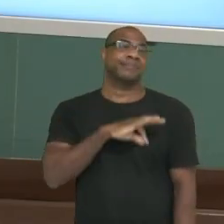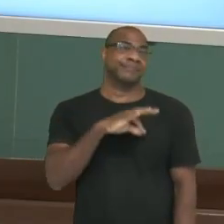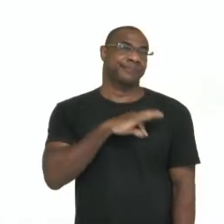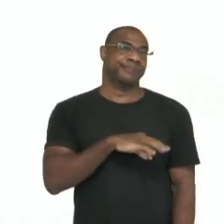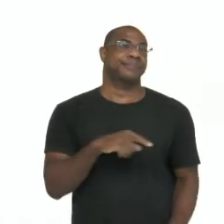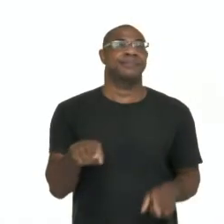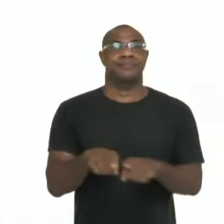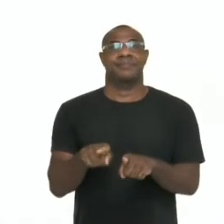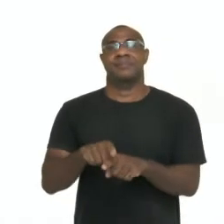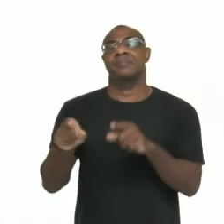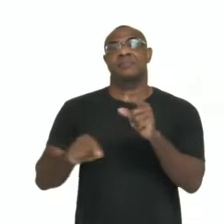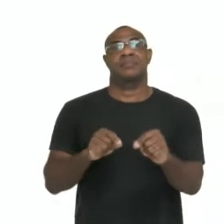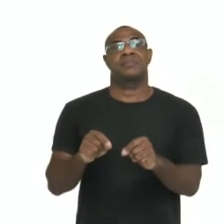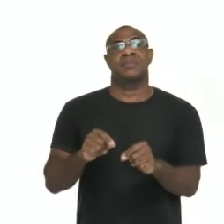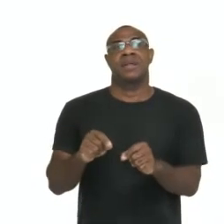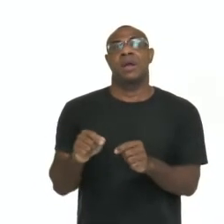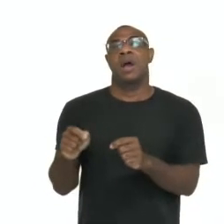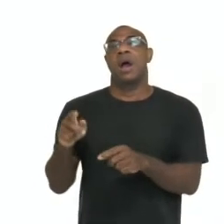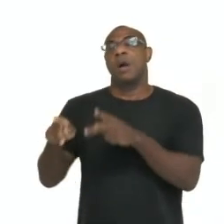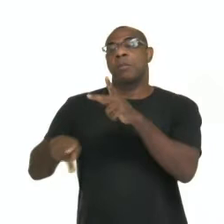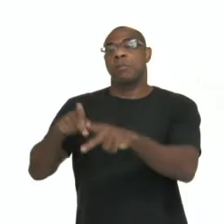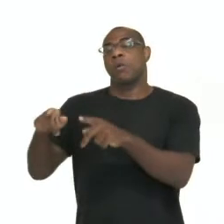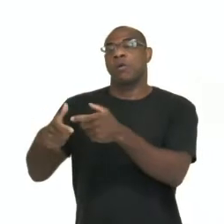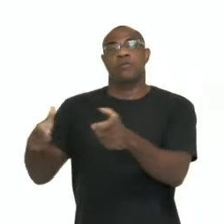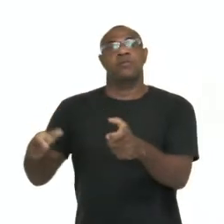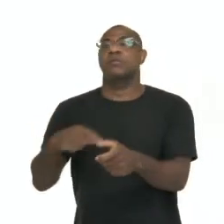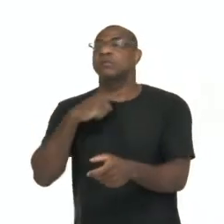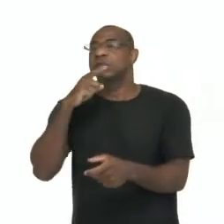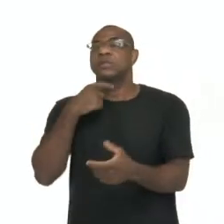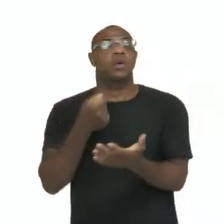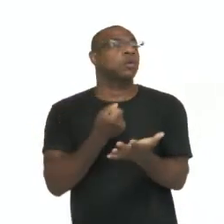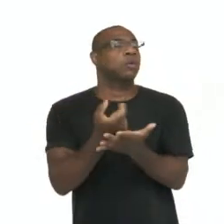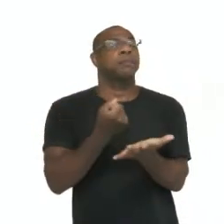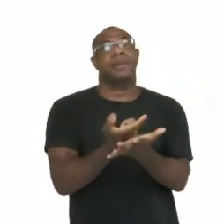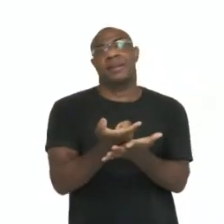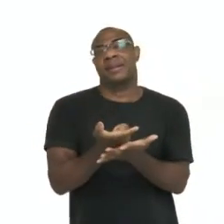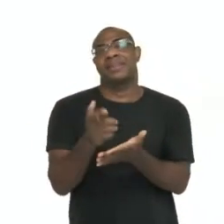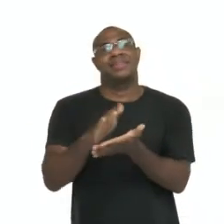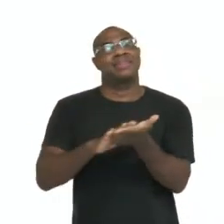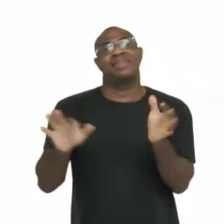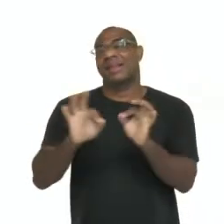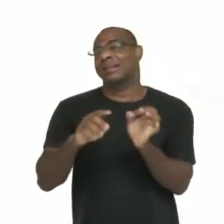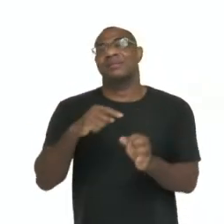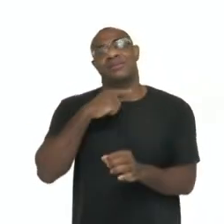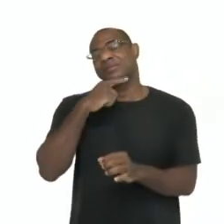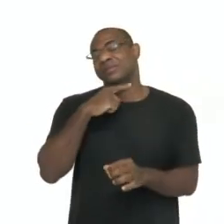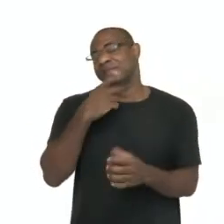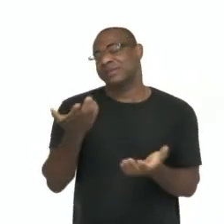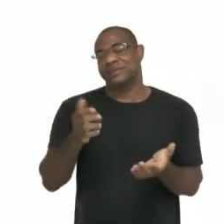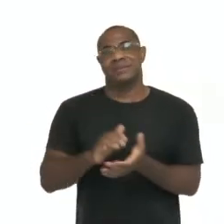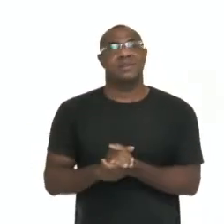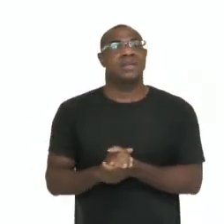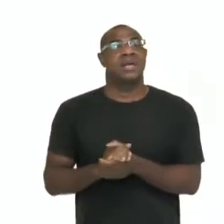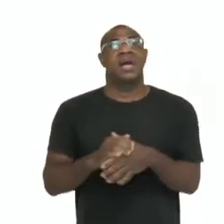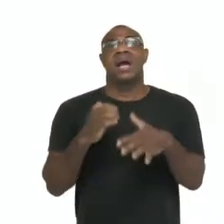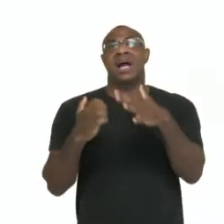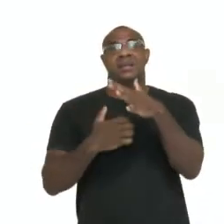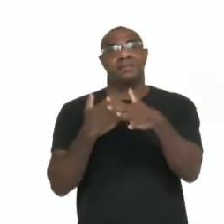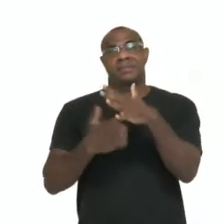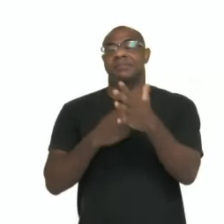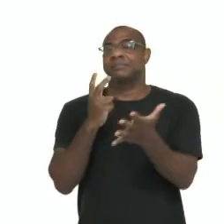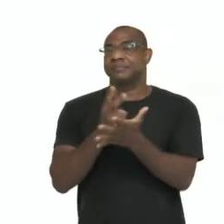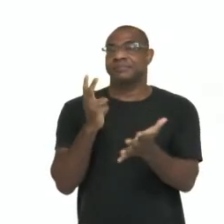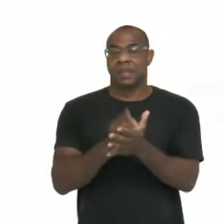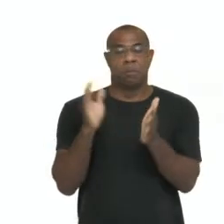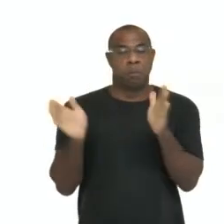da população já não conseguia comprar o que as empresas produziam. Então, esse é um problema. As empresas mantiveram um ritmo